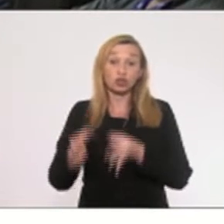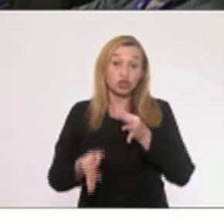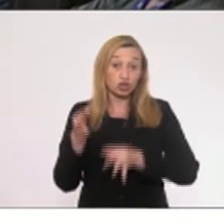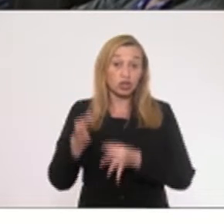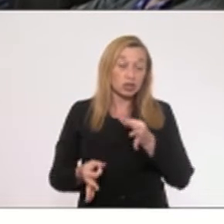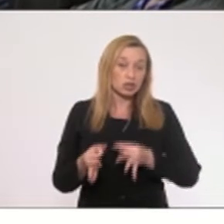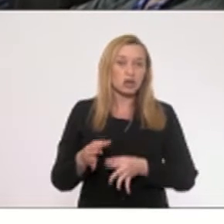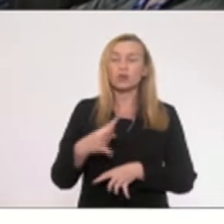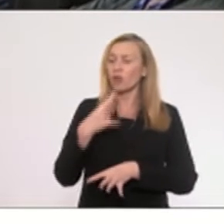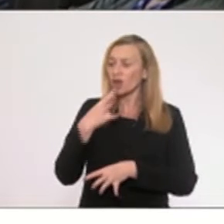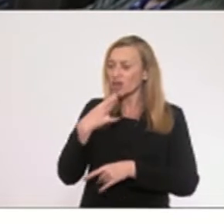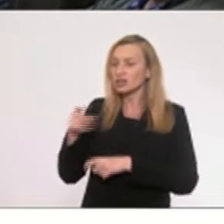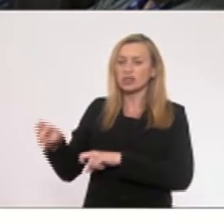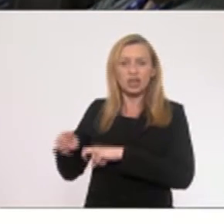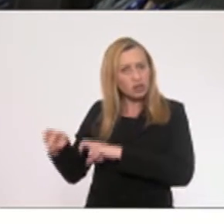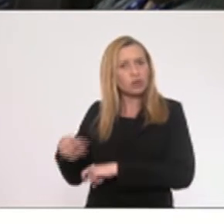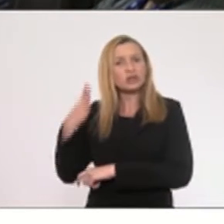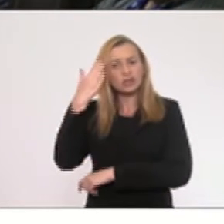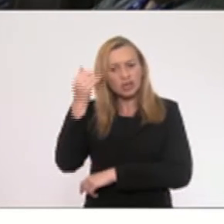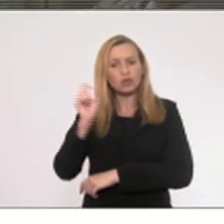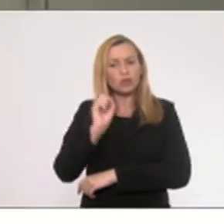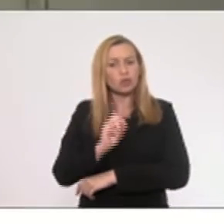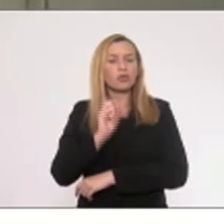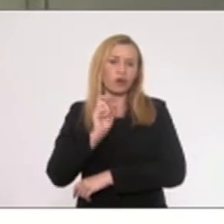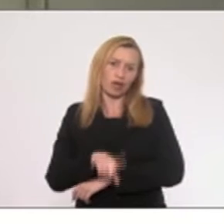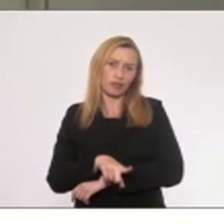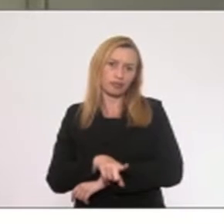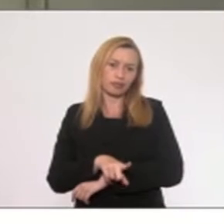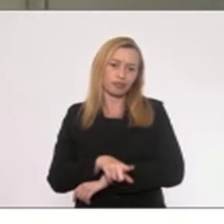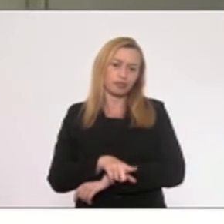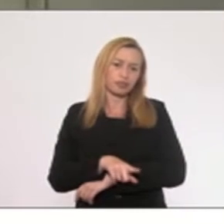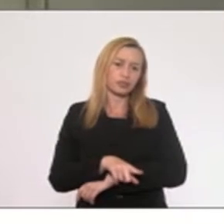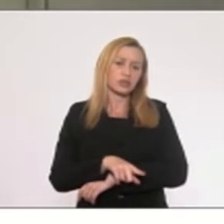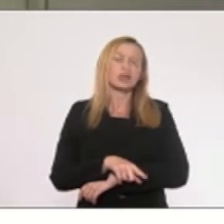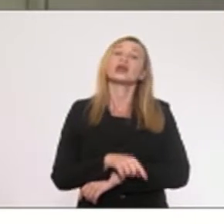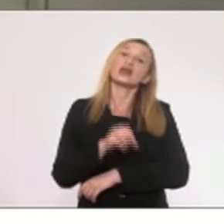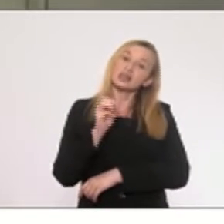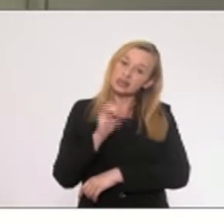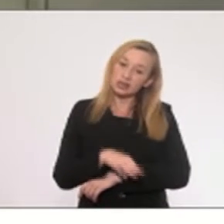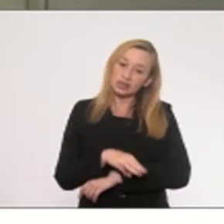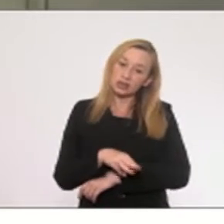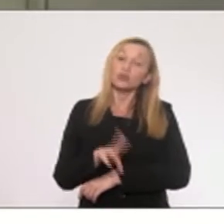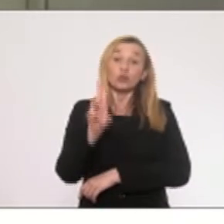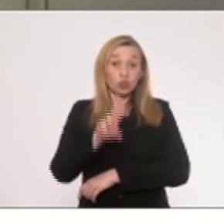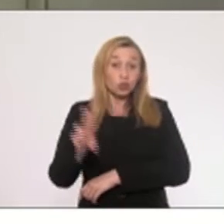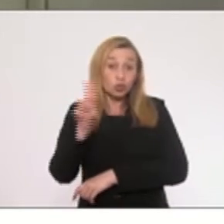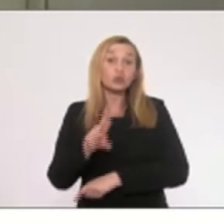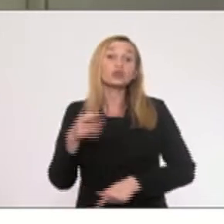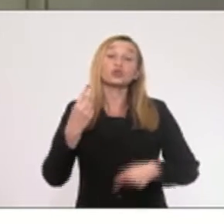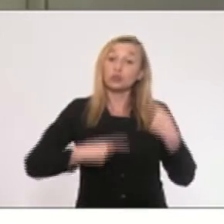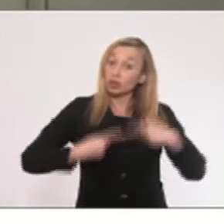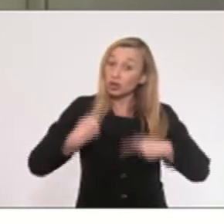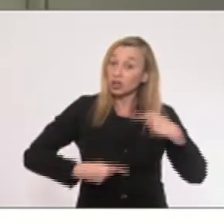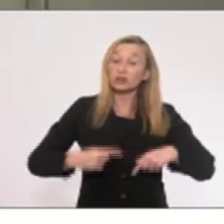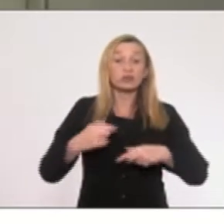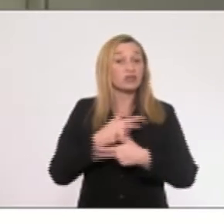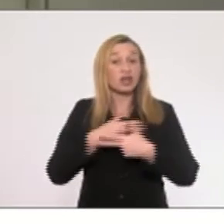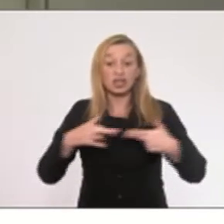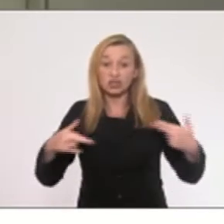do interior, do que acaba de dizer o deputado Rodrigo Amorim. É sim uma arma, um uso político, muitas